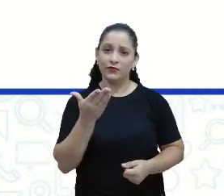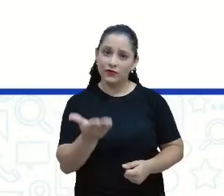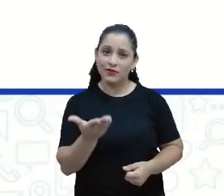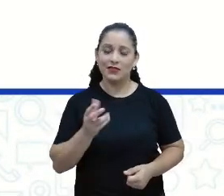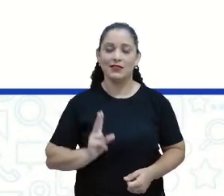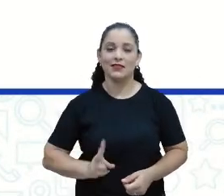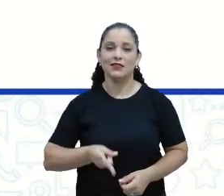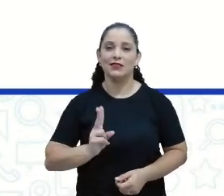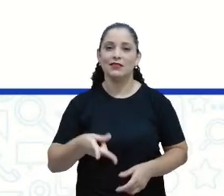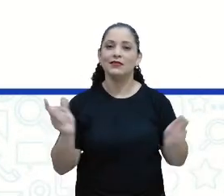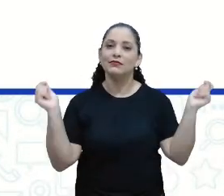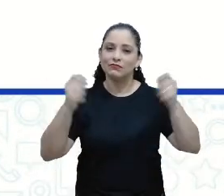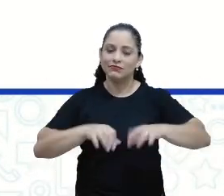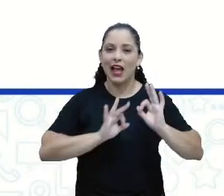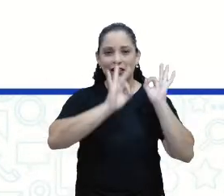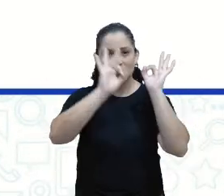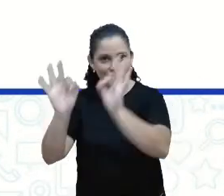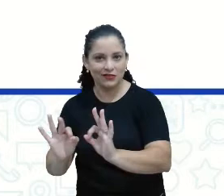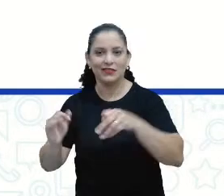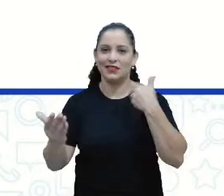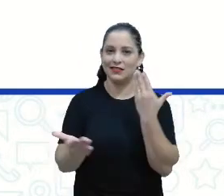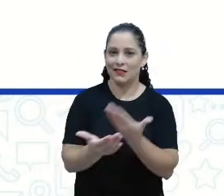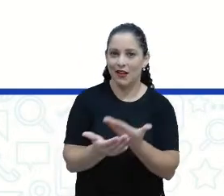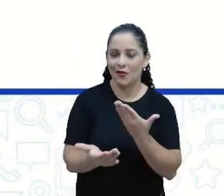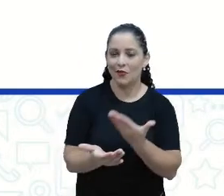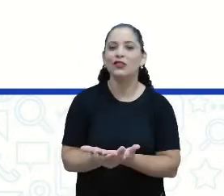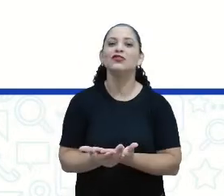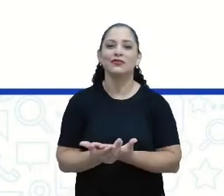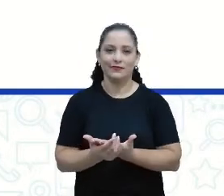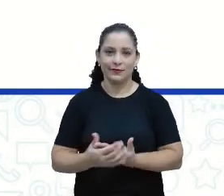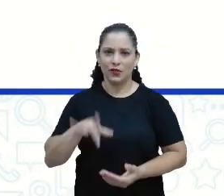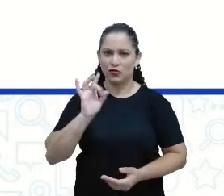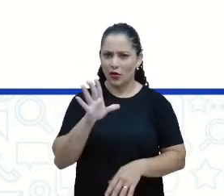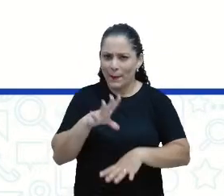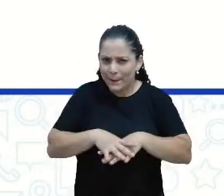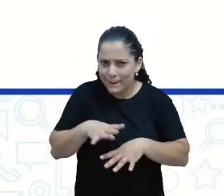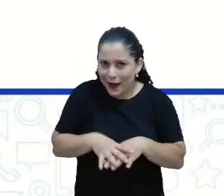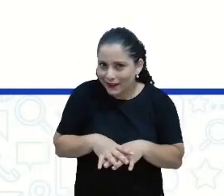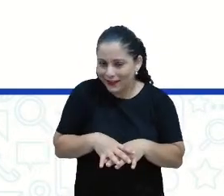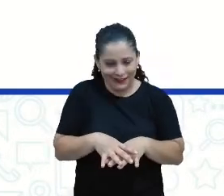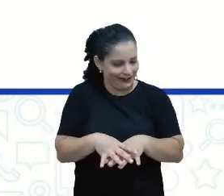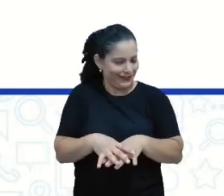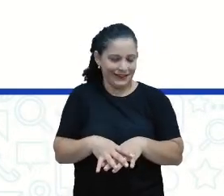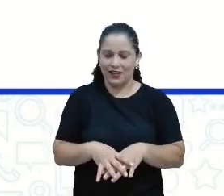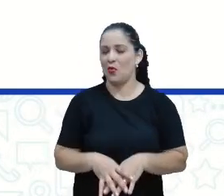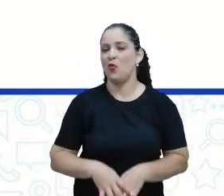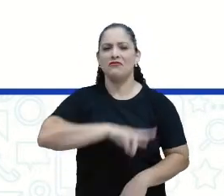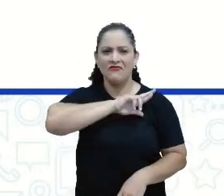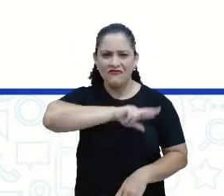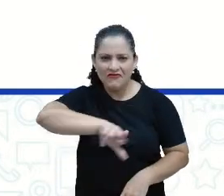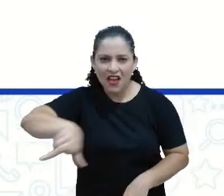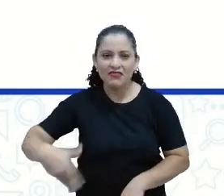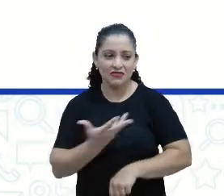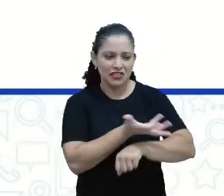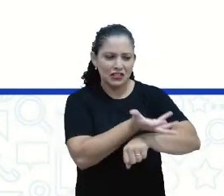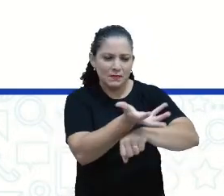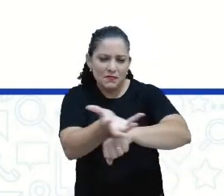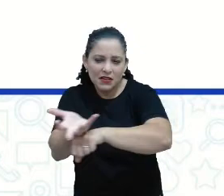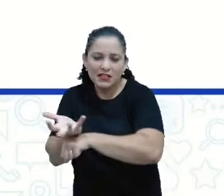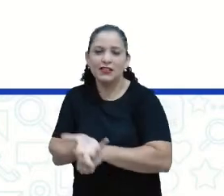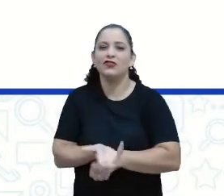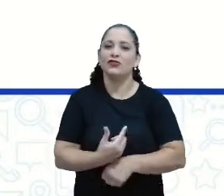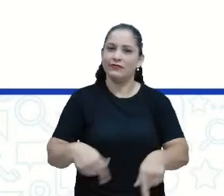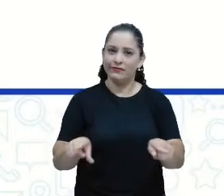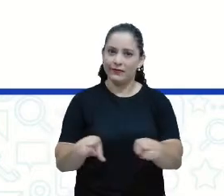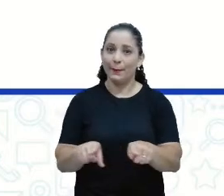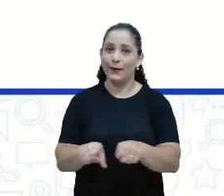lá, assistir todas as nossas aulas, não só de matemática, mas também de todas as outras disciplinas, não